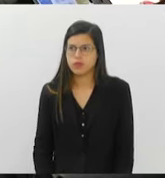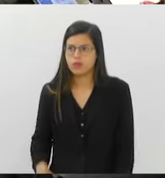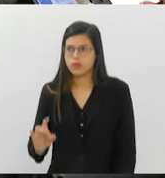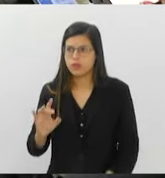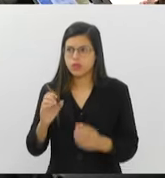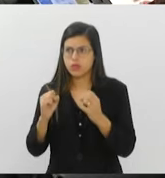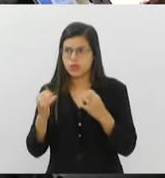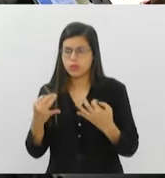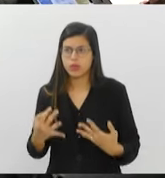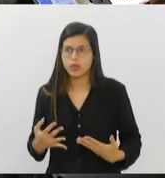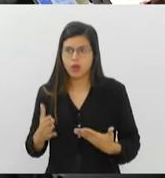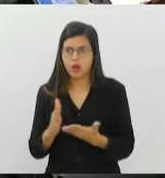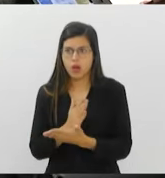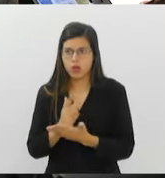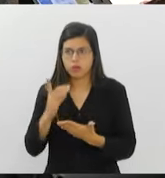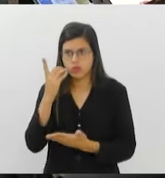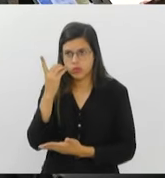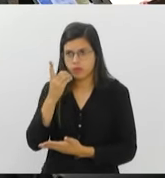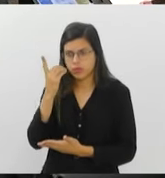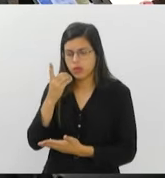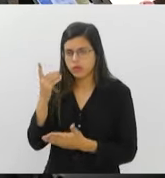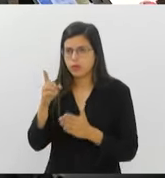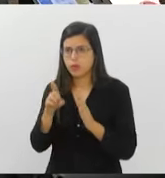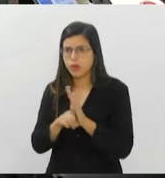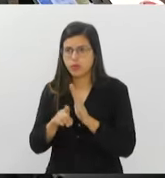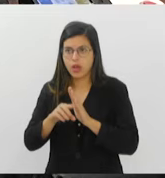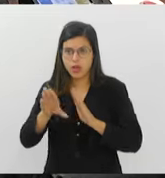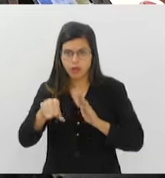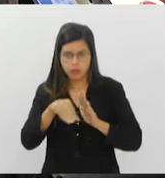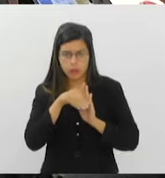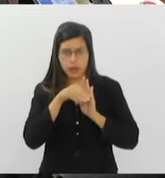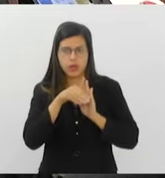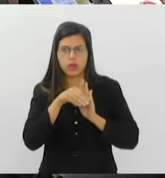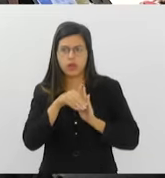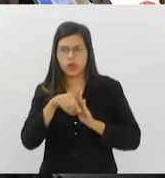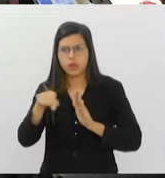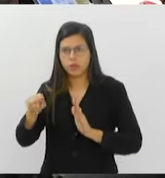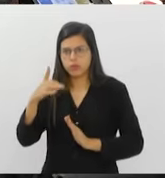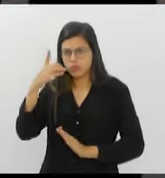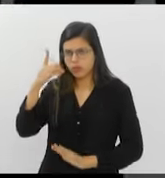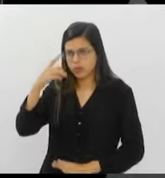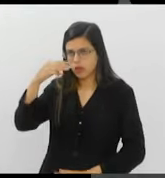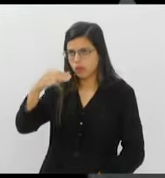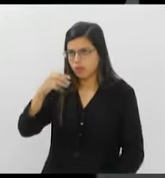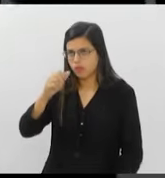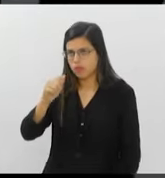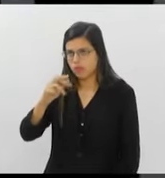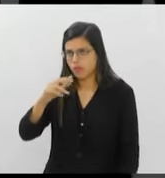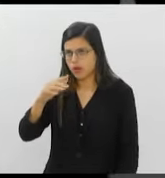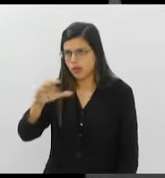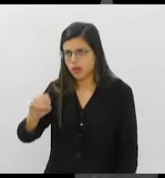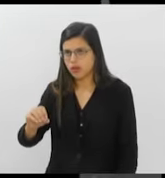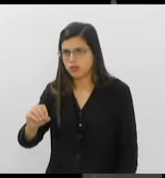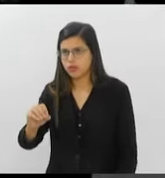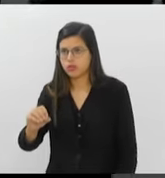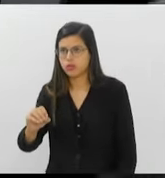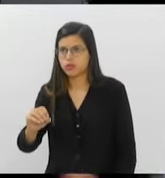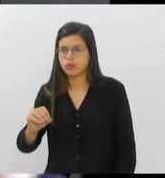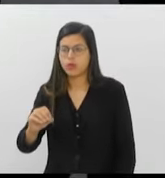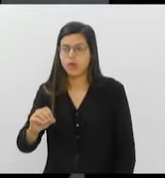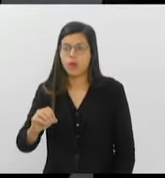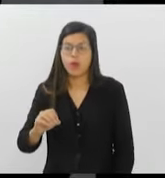que alguns deputados perguntaram. A emenda apresentada pelo deputado Márcio Gualberto, ela realmente, por